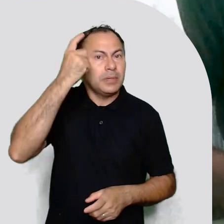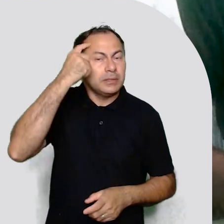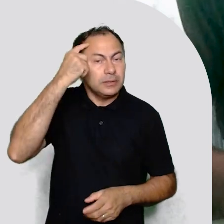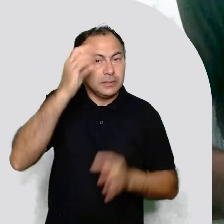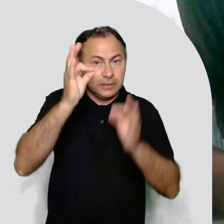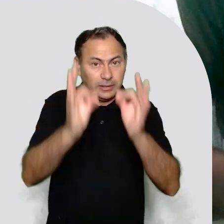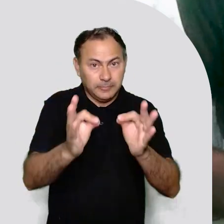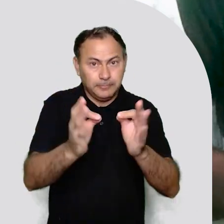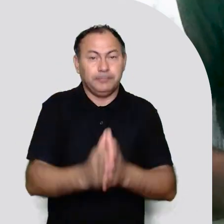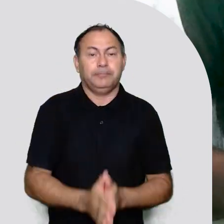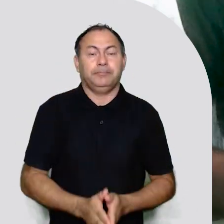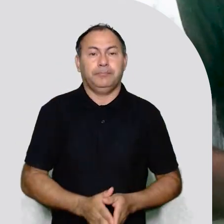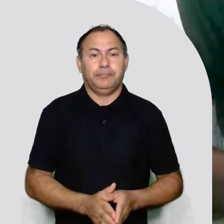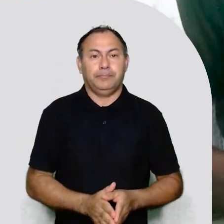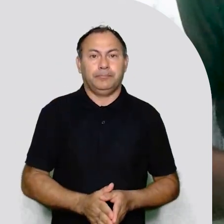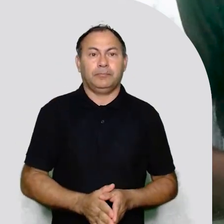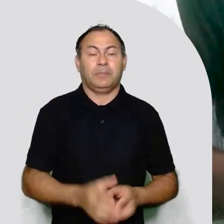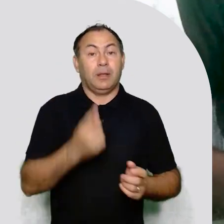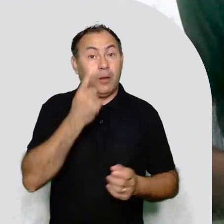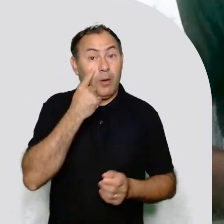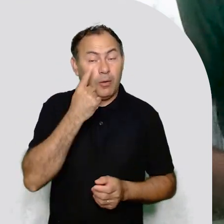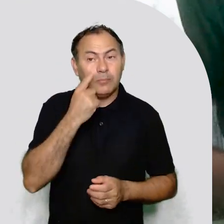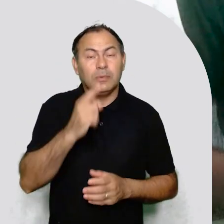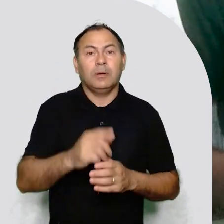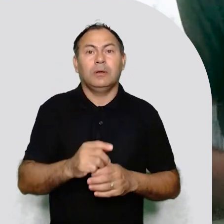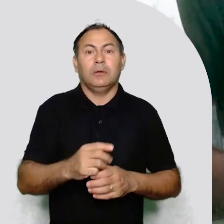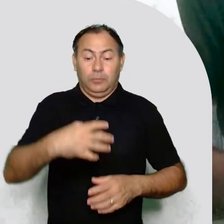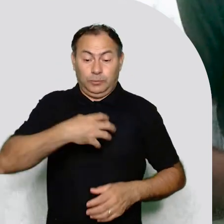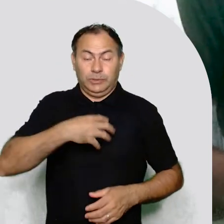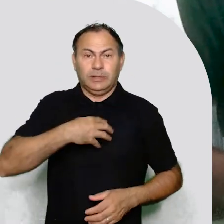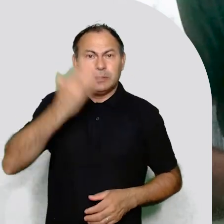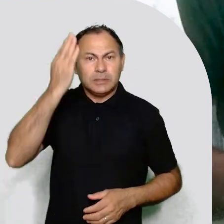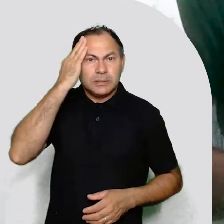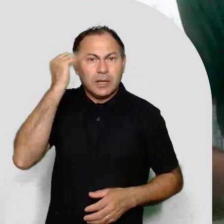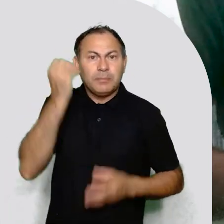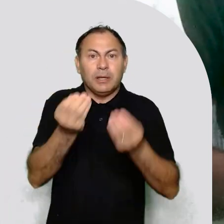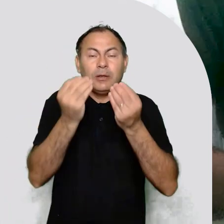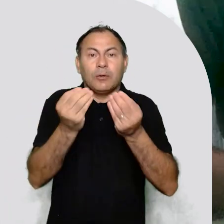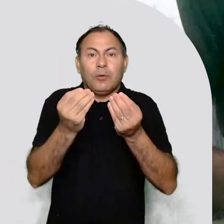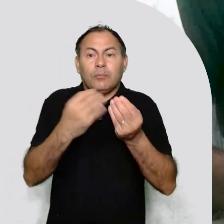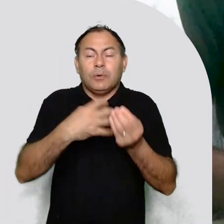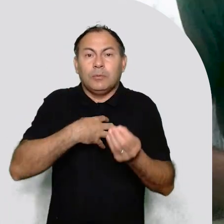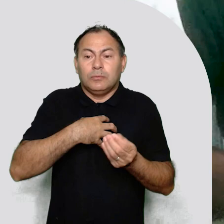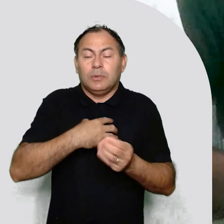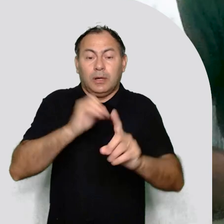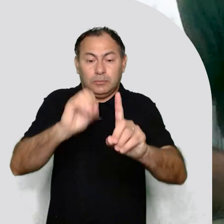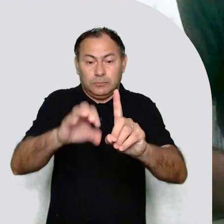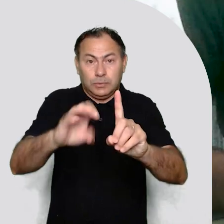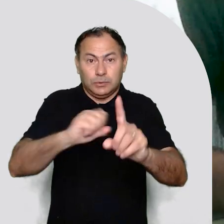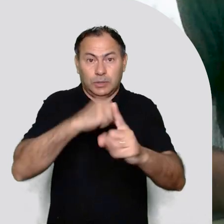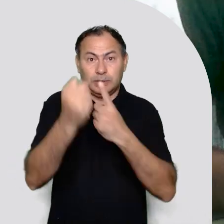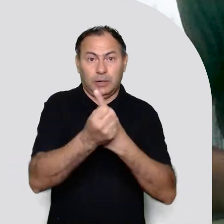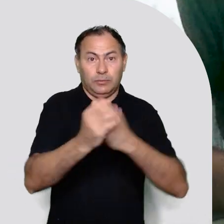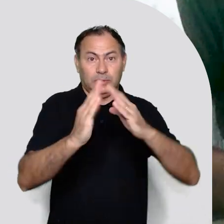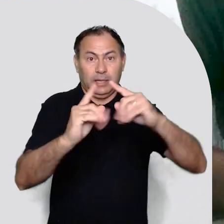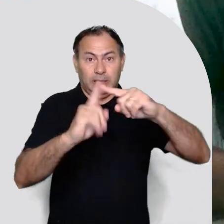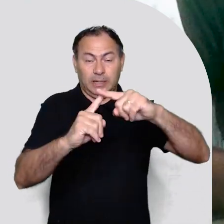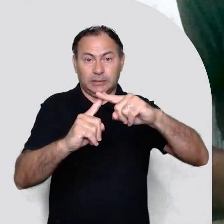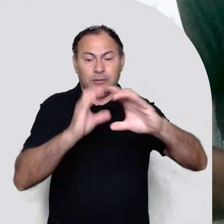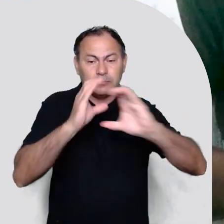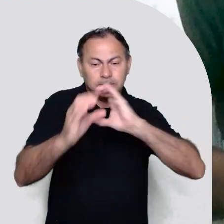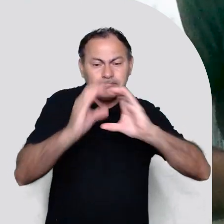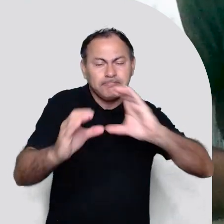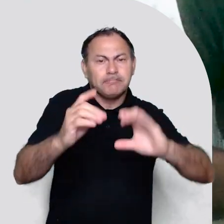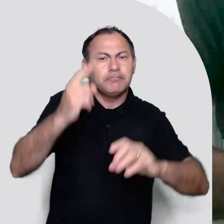nisso, tá? Olha, uma maneira de saber como entender a doutrina social da igreja e a sua aplicação